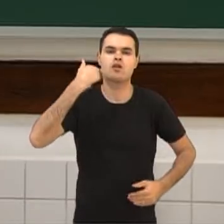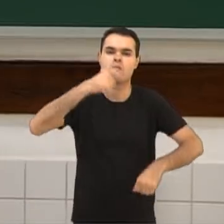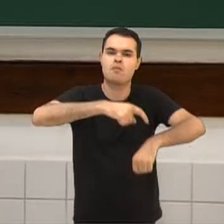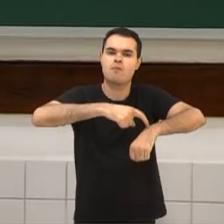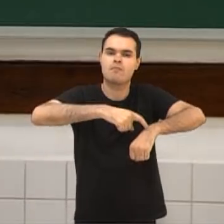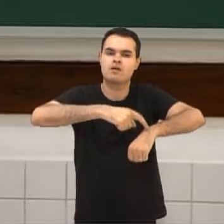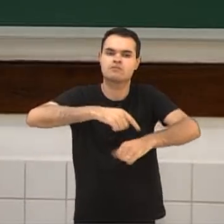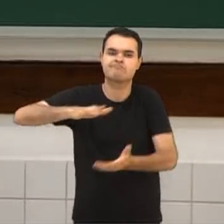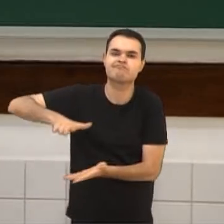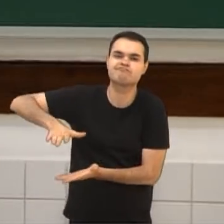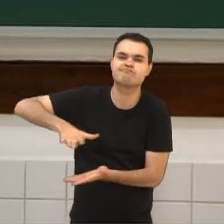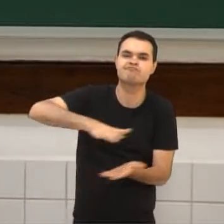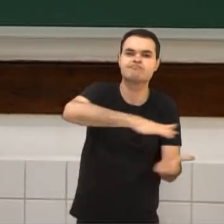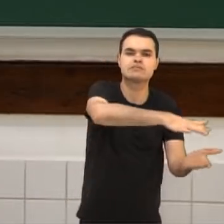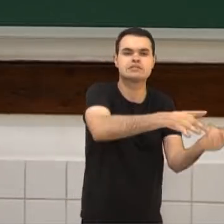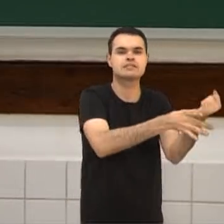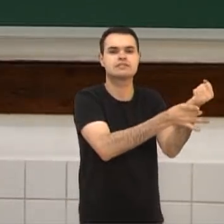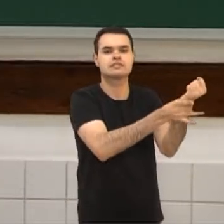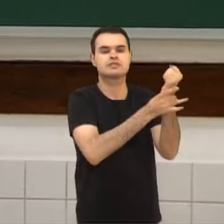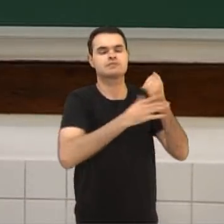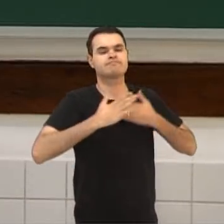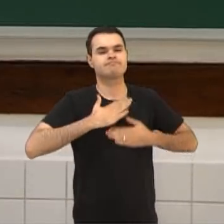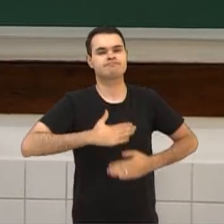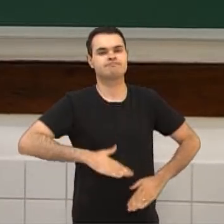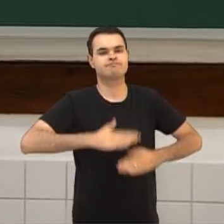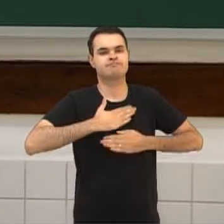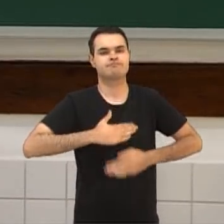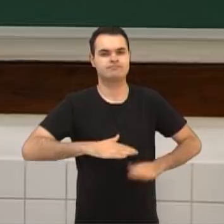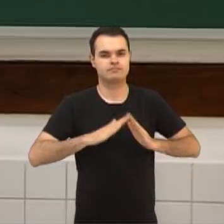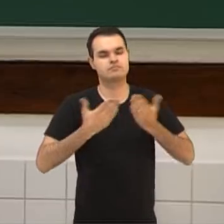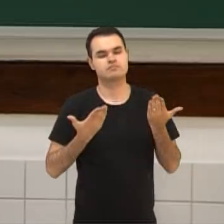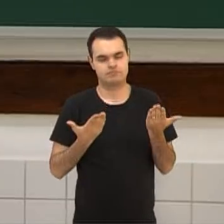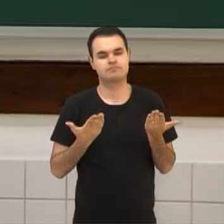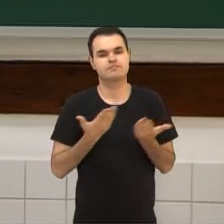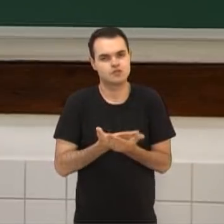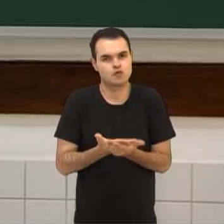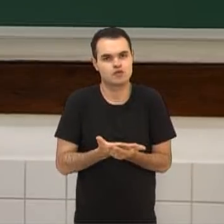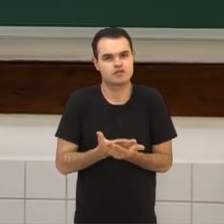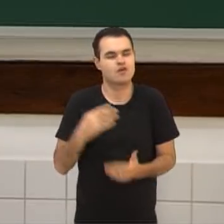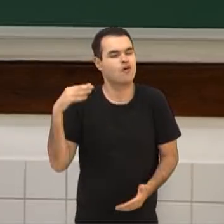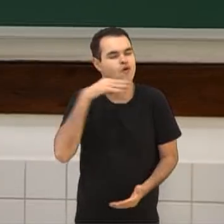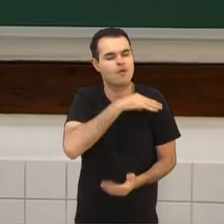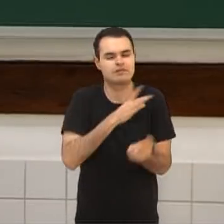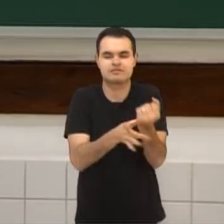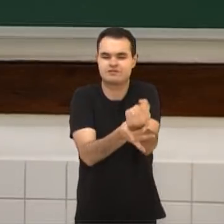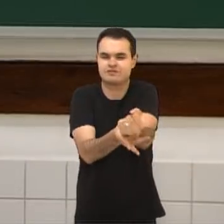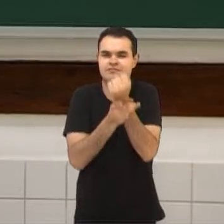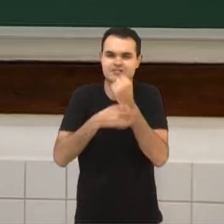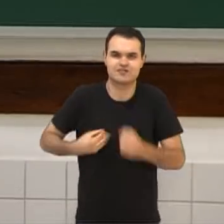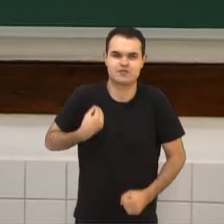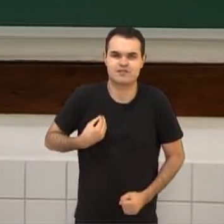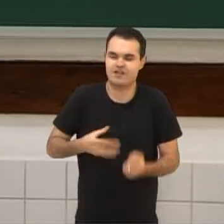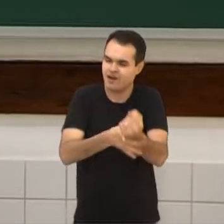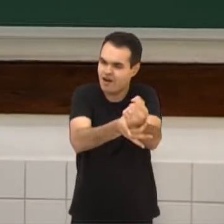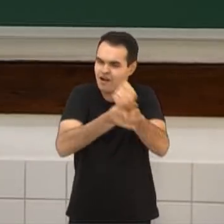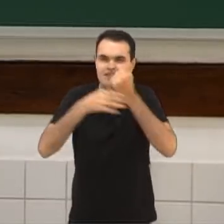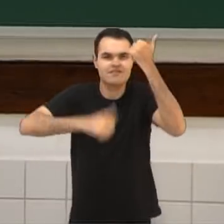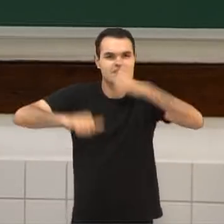entregar as atividades em segurança e tranquilidade na sua escola. Claro, garante sua presença, garante sua